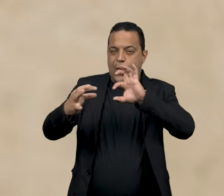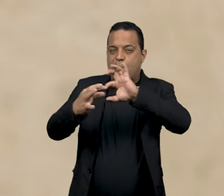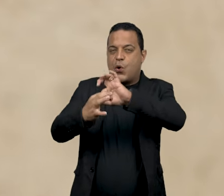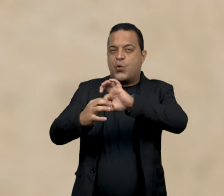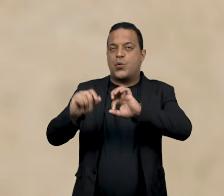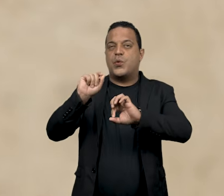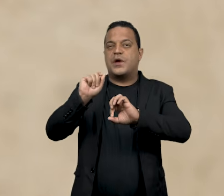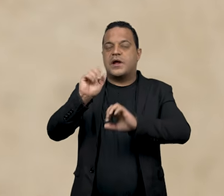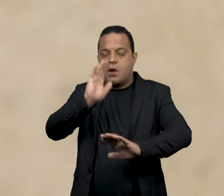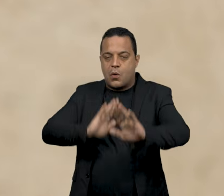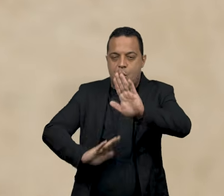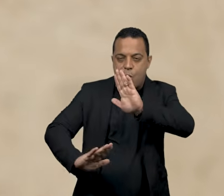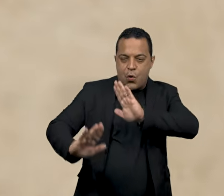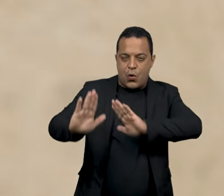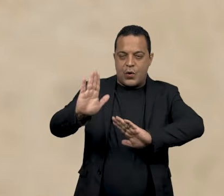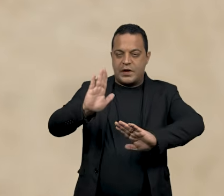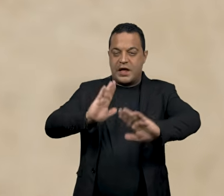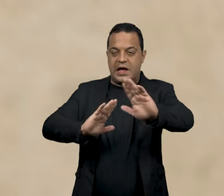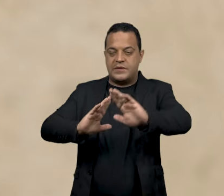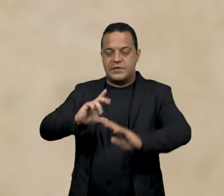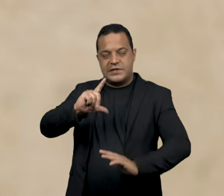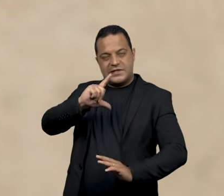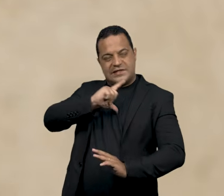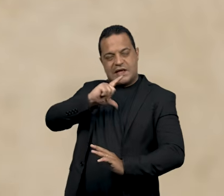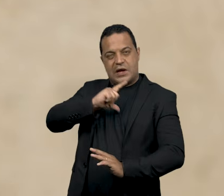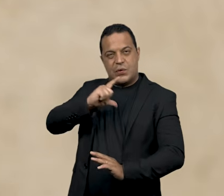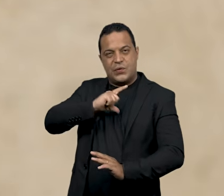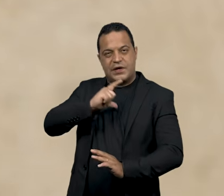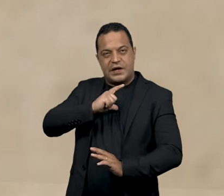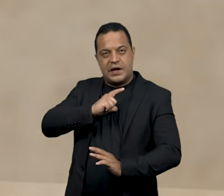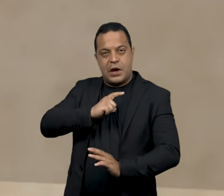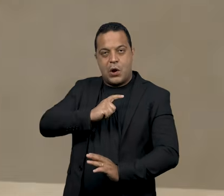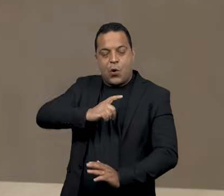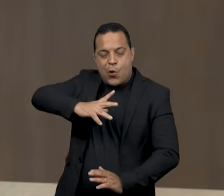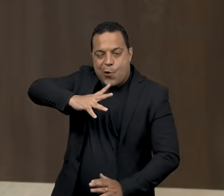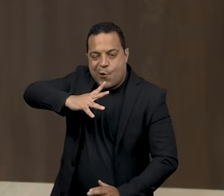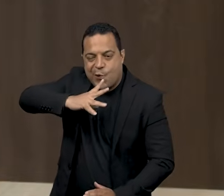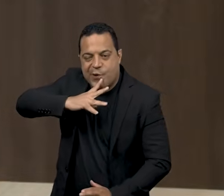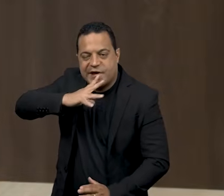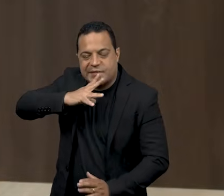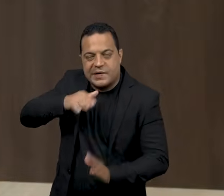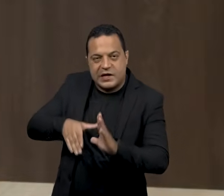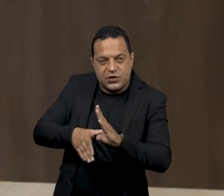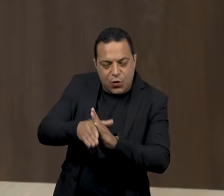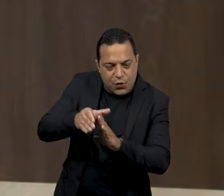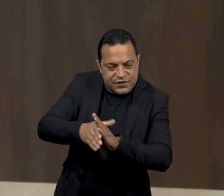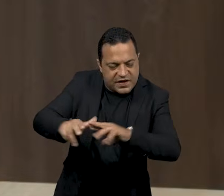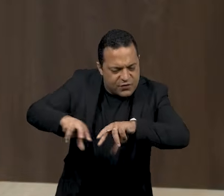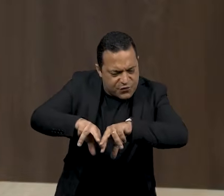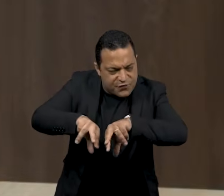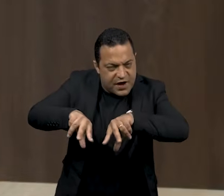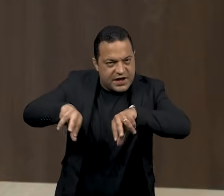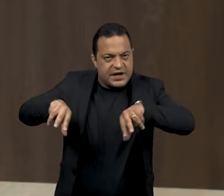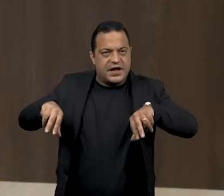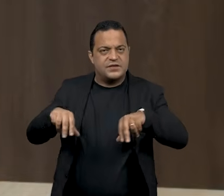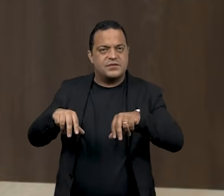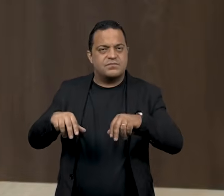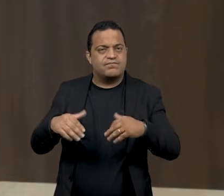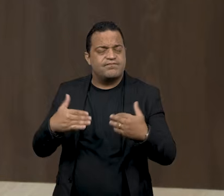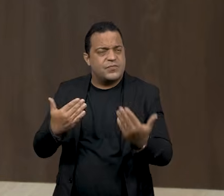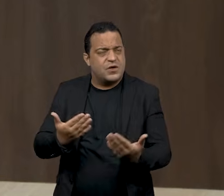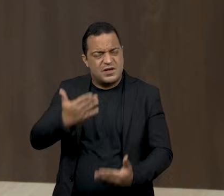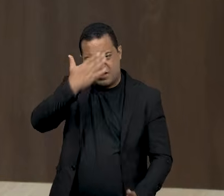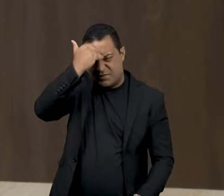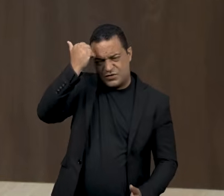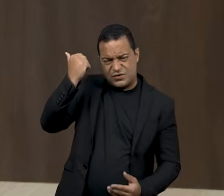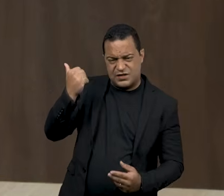prudência e acho a ciência dos conselhos. Então nós mostramos para a nossa audiência que